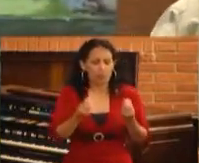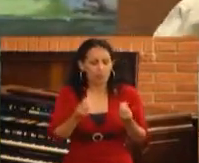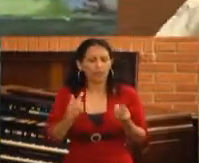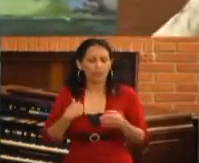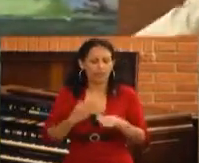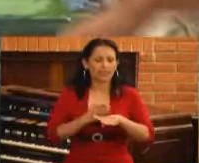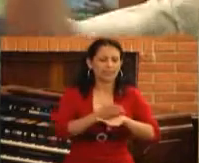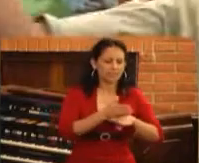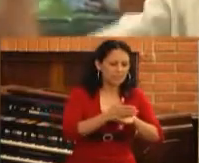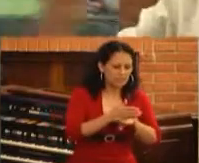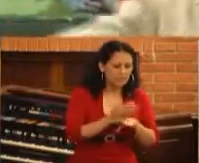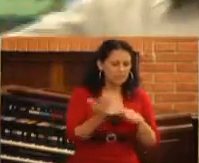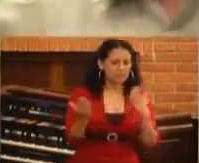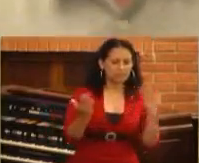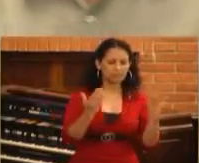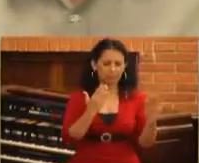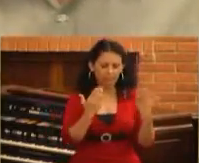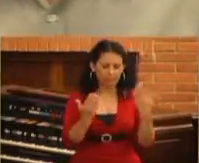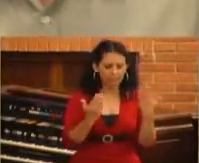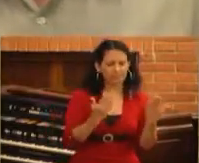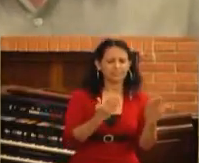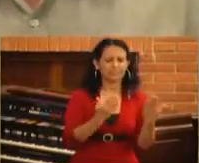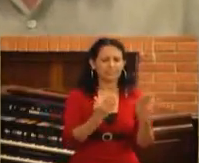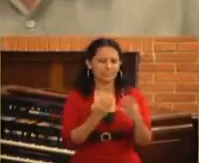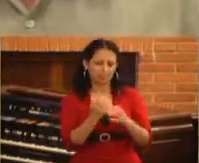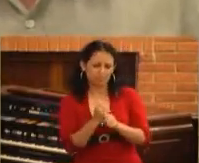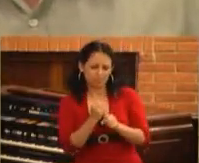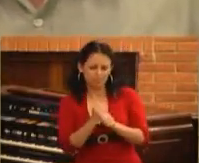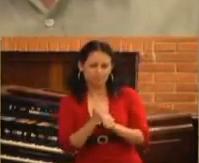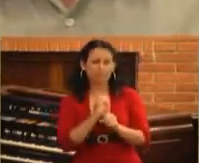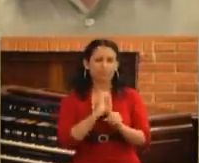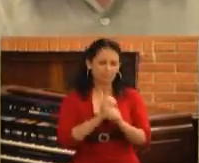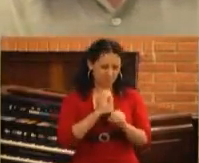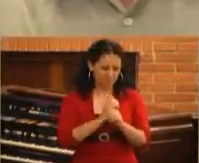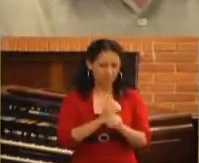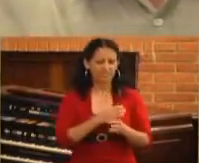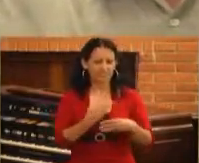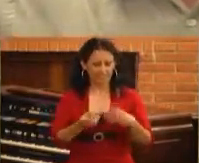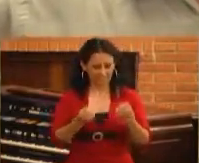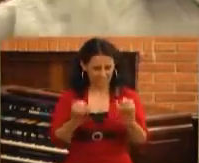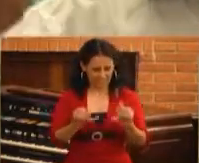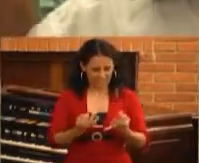E na hora de funcionar, a usina não funcionou.